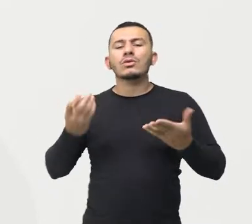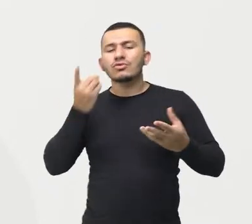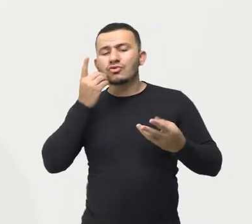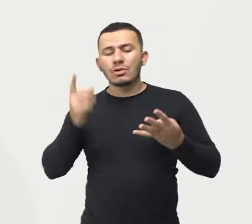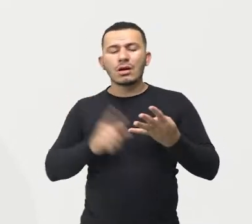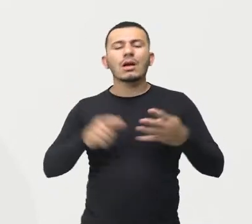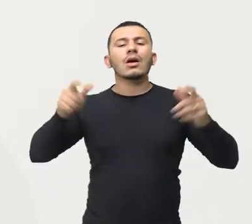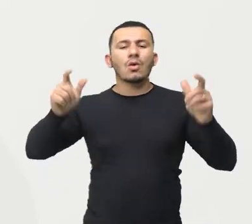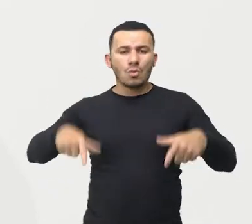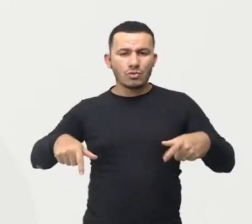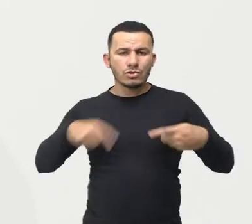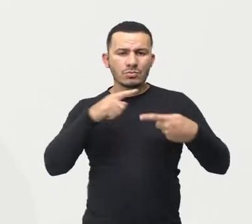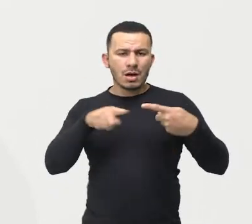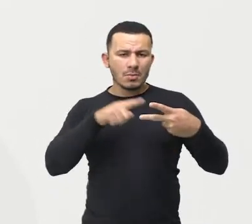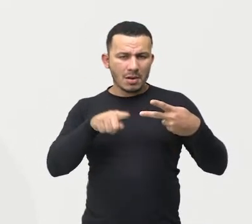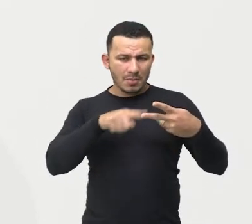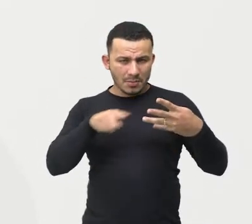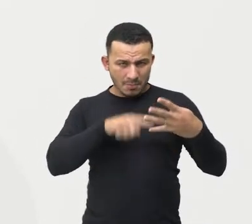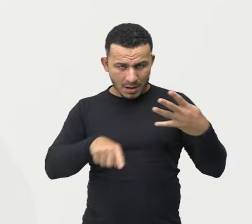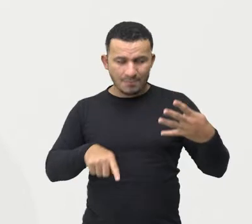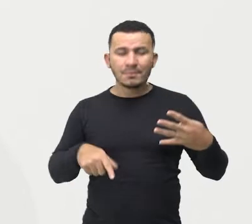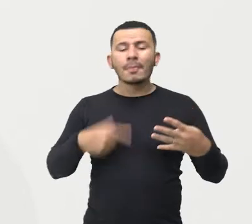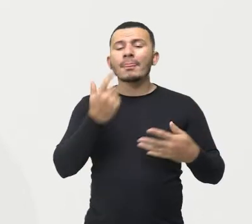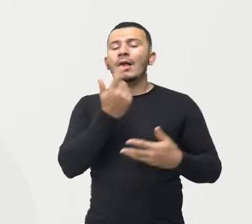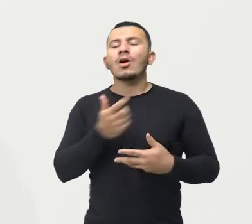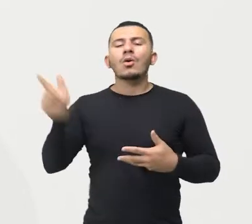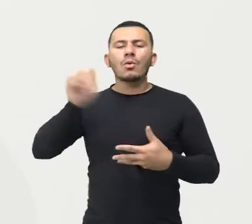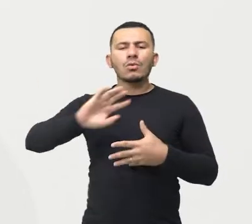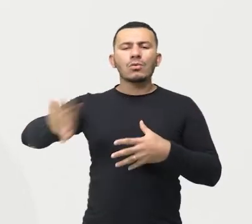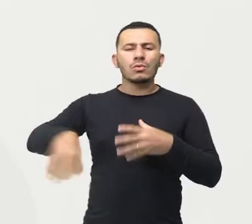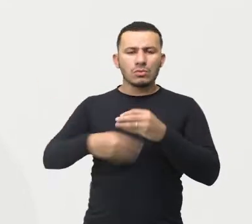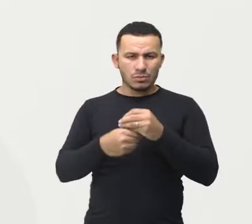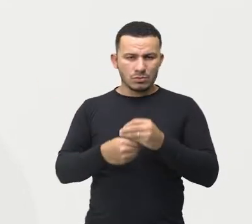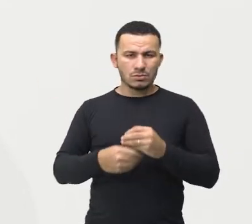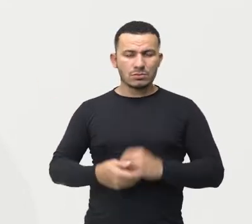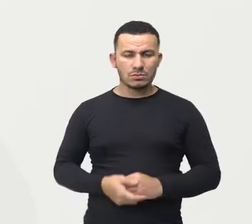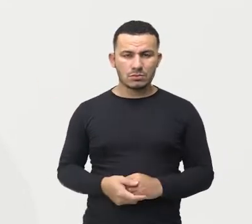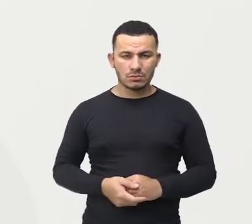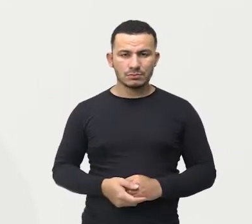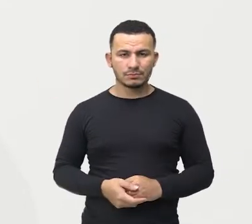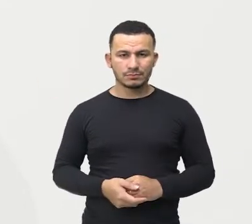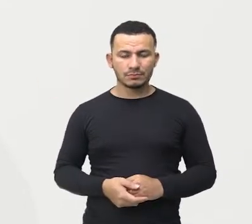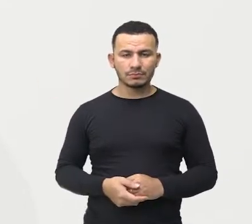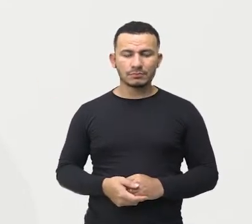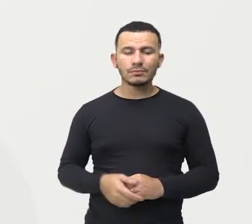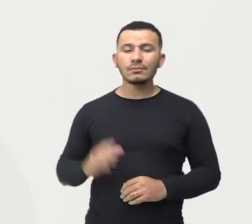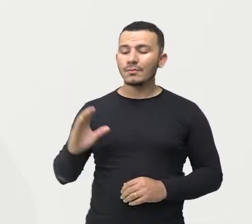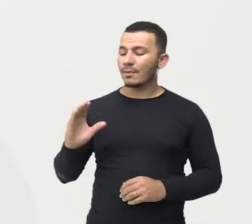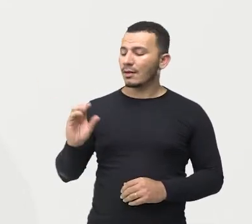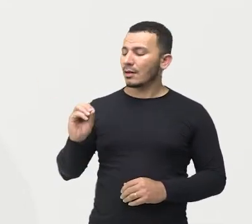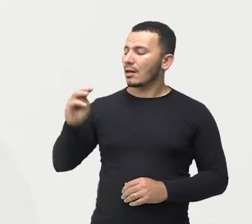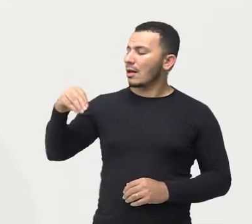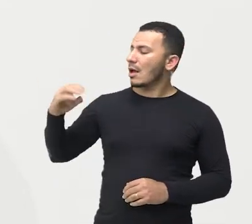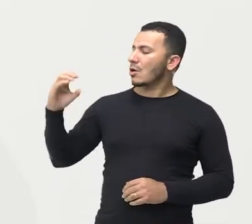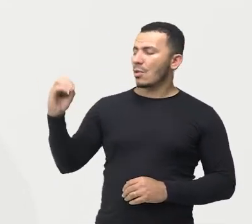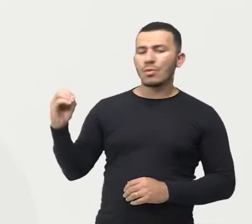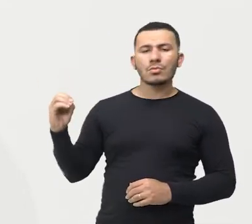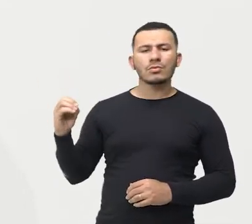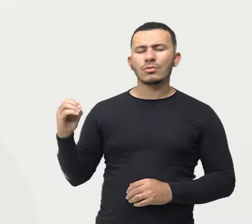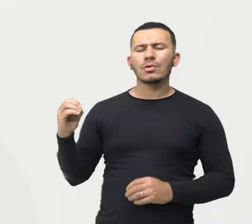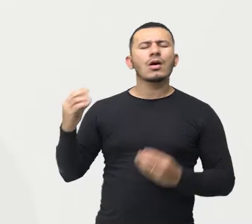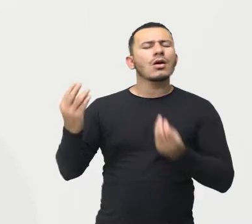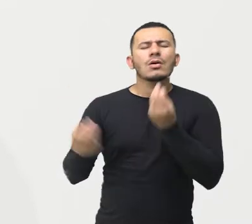certo? Quais outros elementos nós teremos aqui com relação a essa notícia? O como